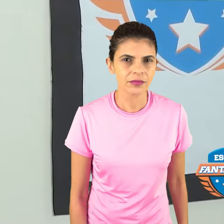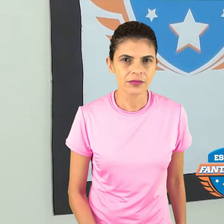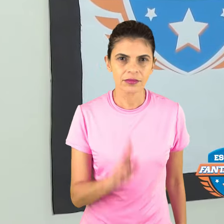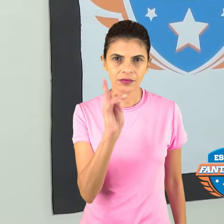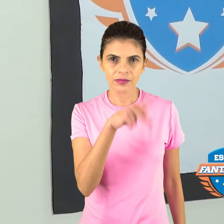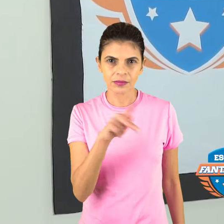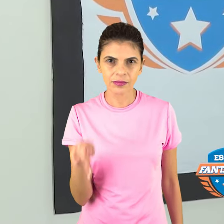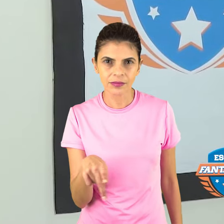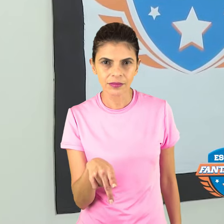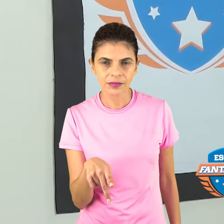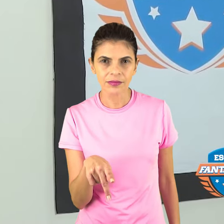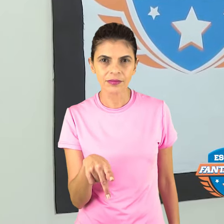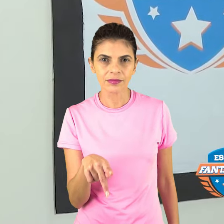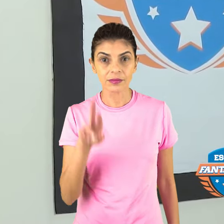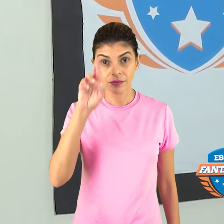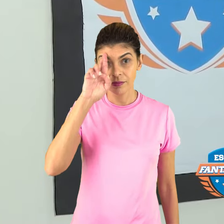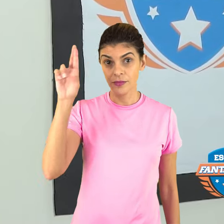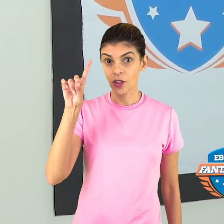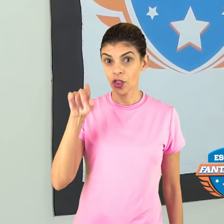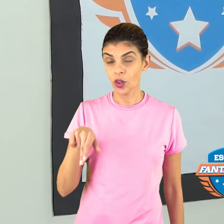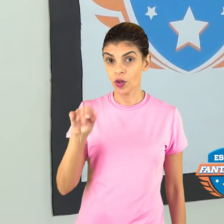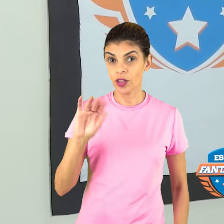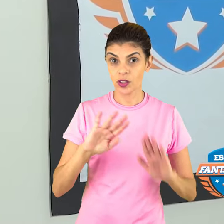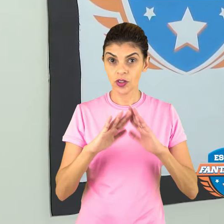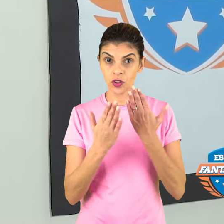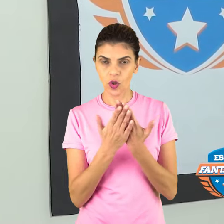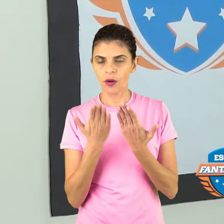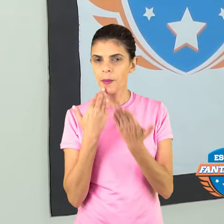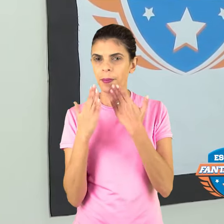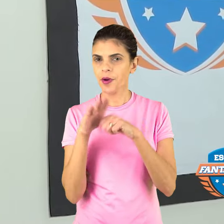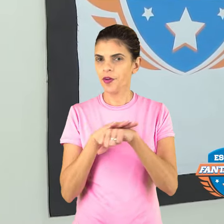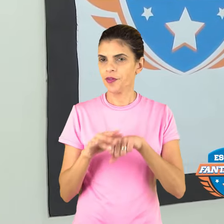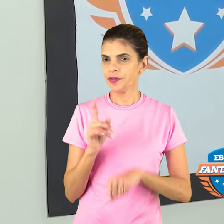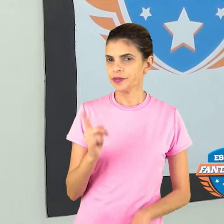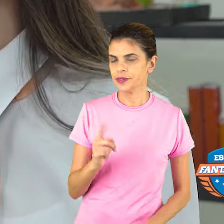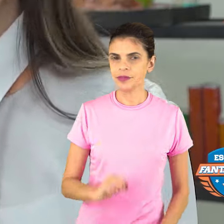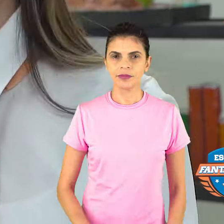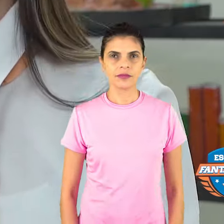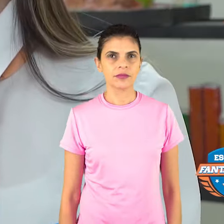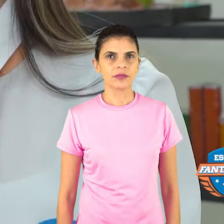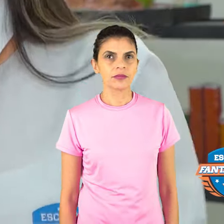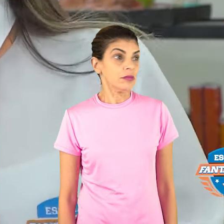Professora, a dona da escola quer falar com você.